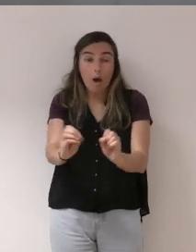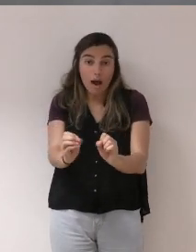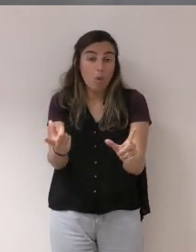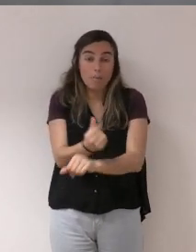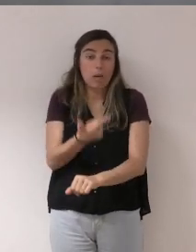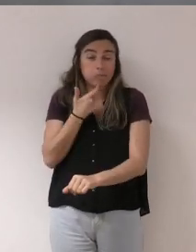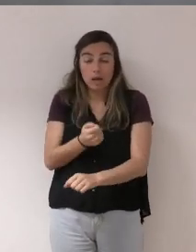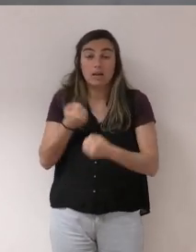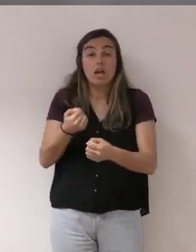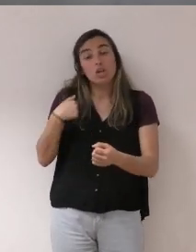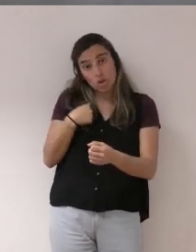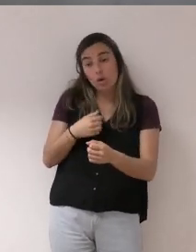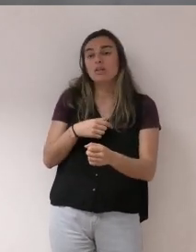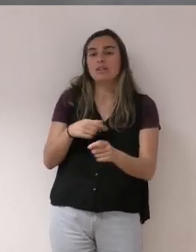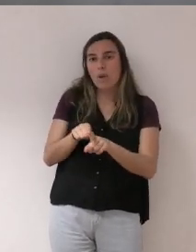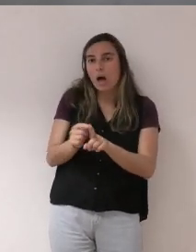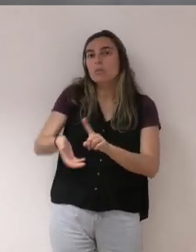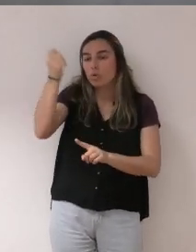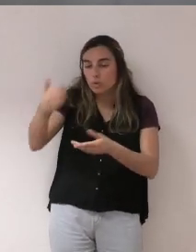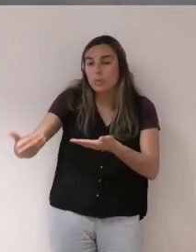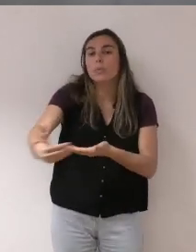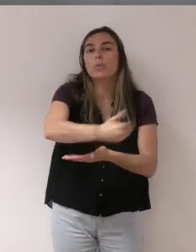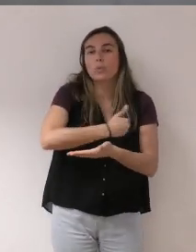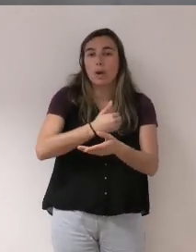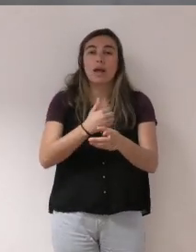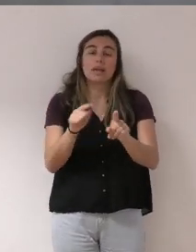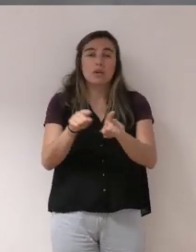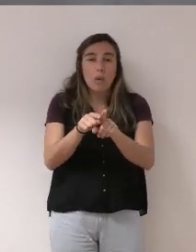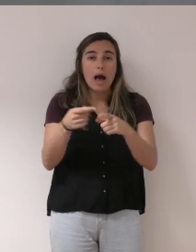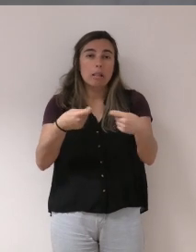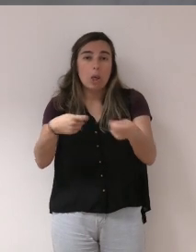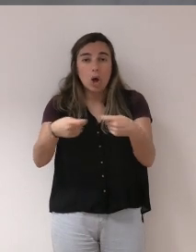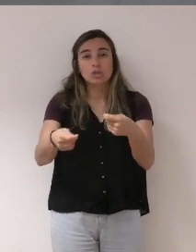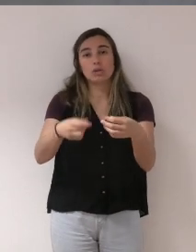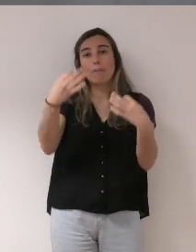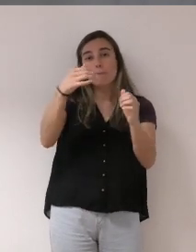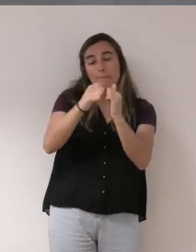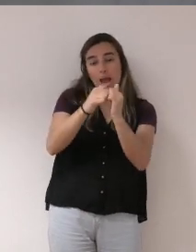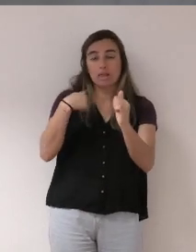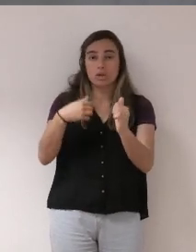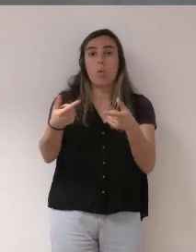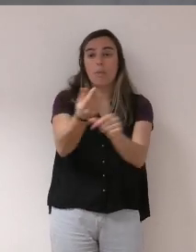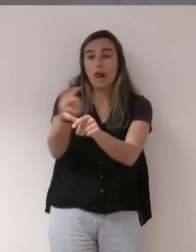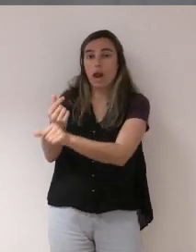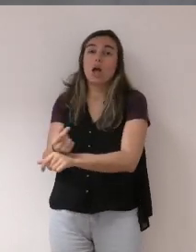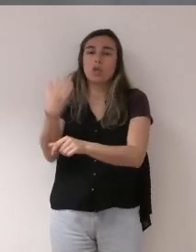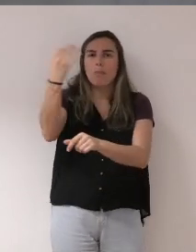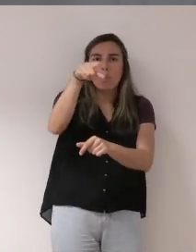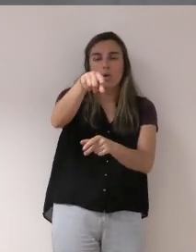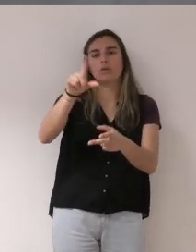que eu consegui andar a rebuscar as papelarias que eu conhecia do